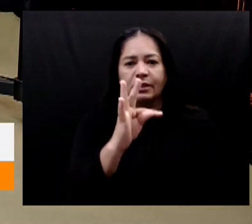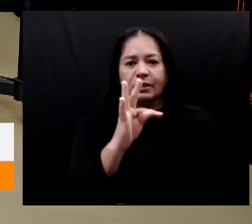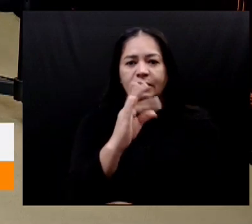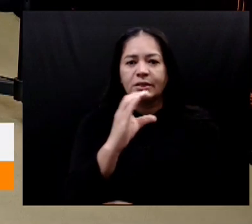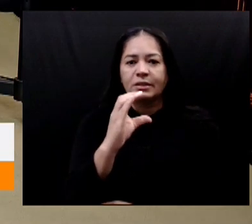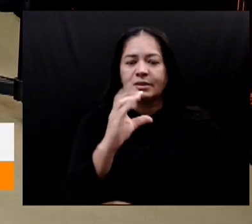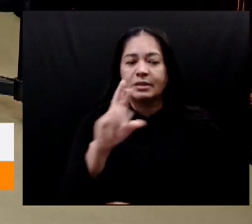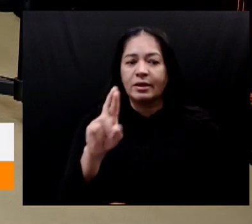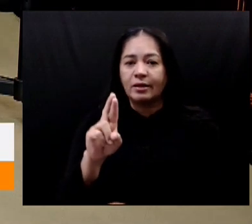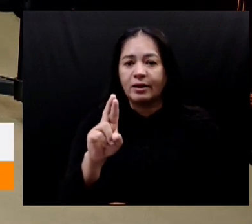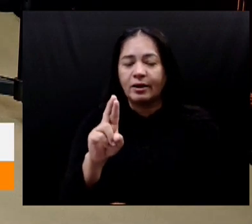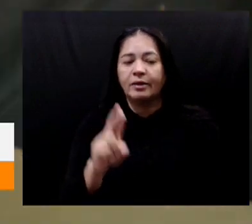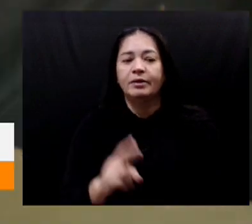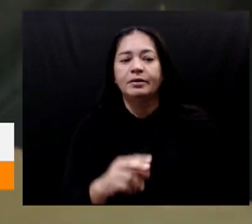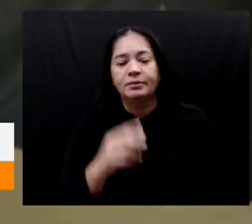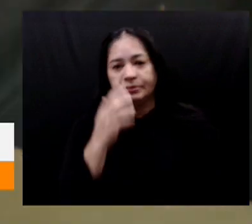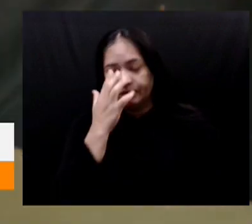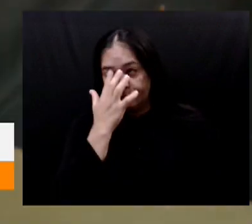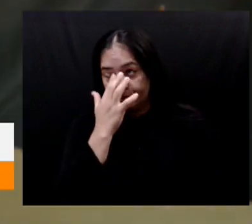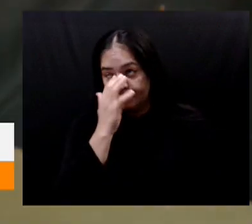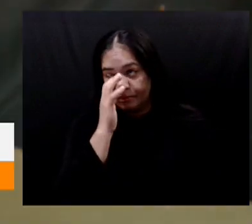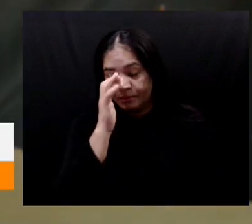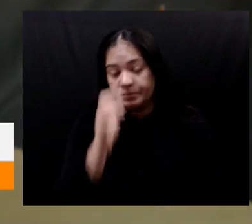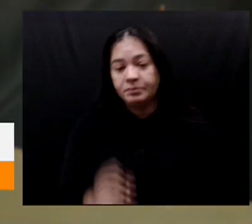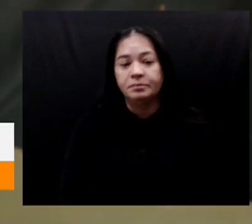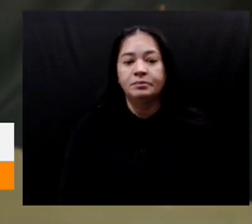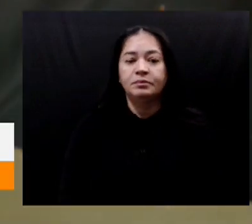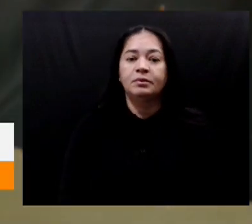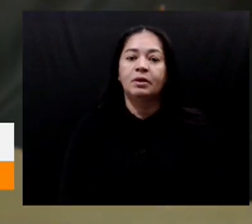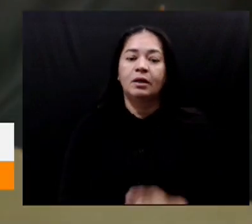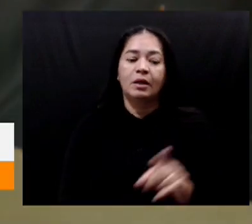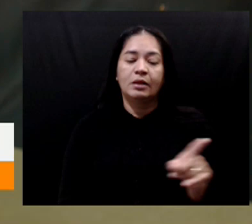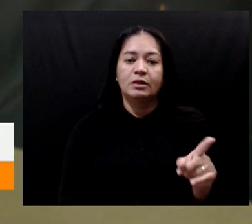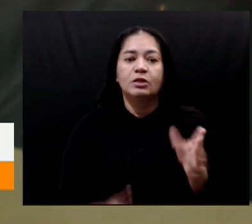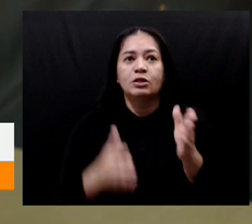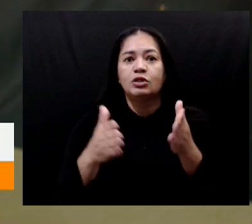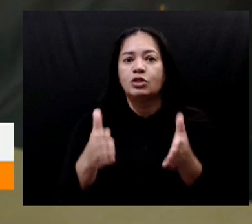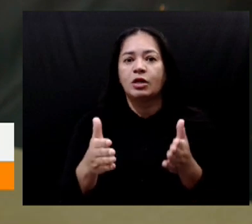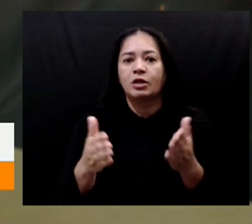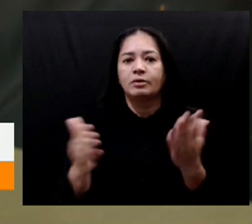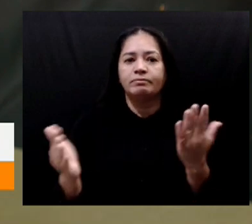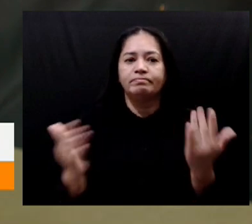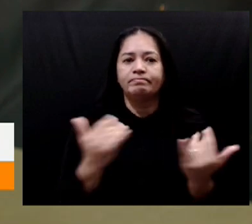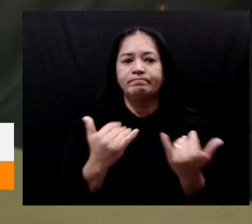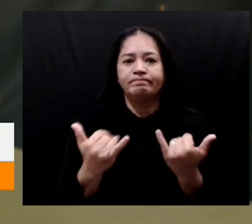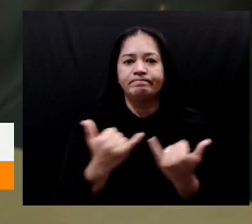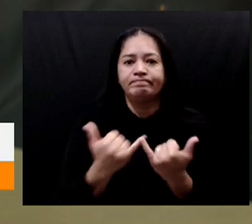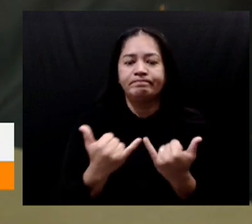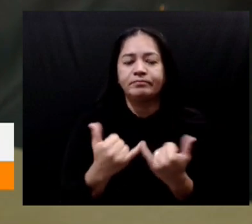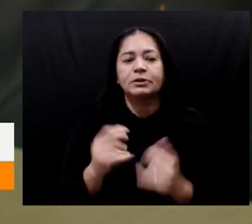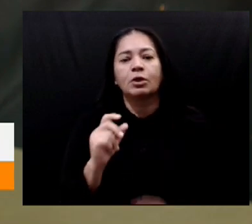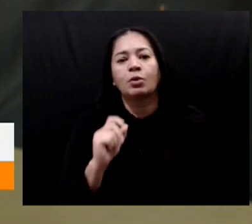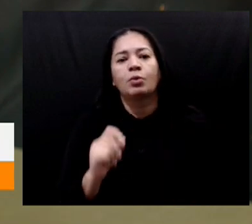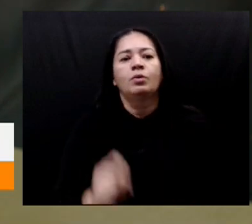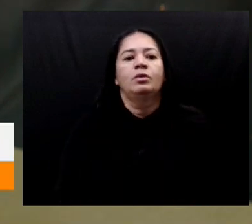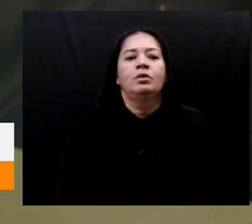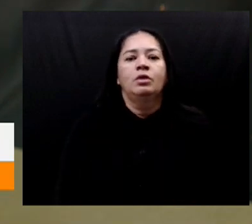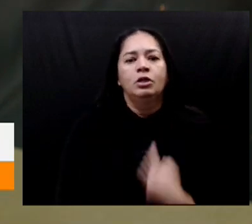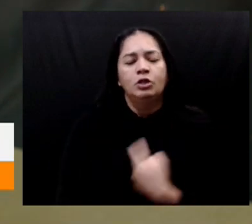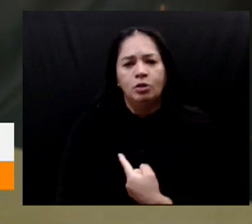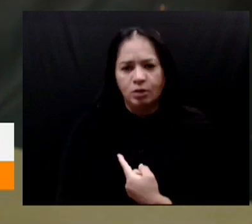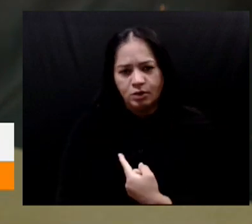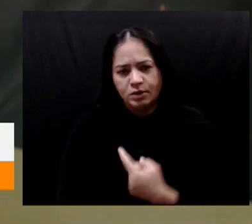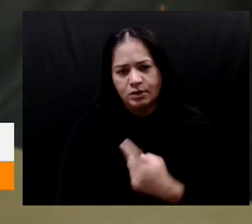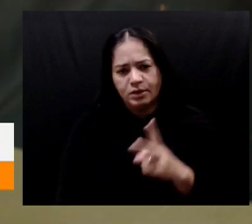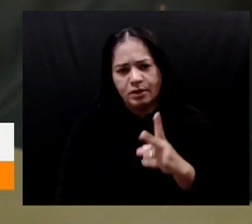comportamental. comportamental, É. elas acabam chegando em um denominador comum, que é a gente sempre pensar